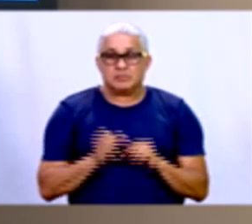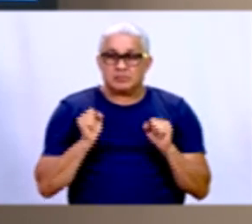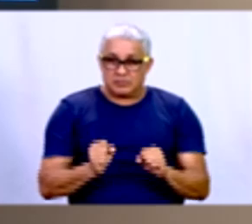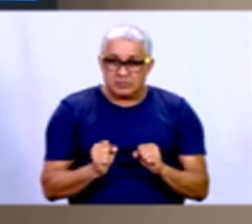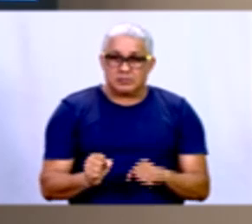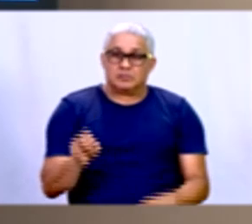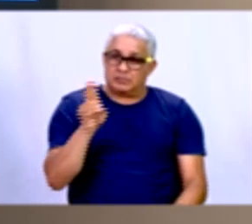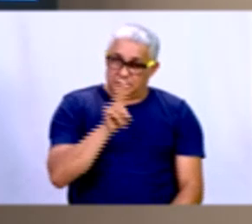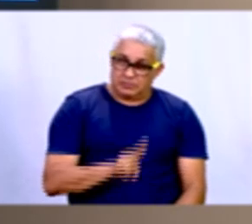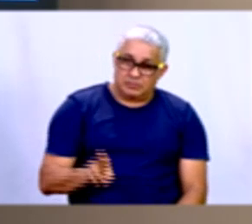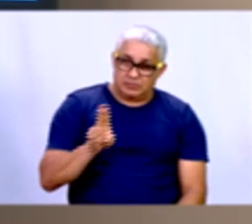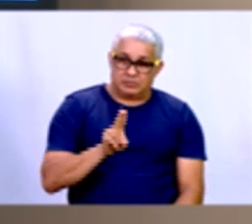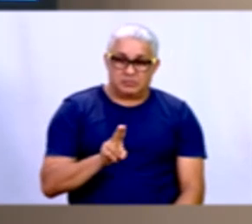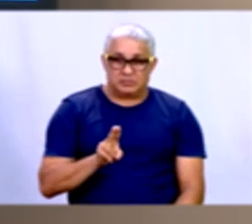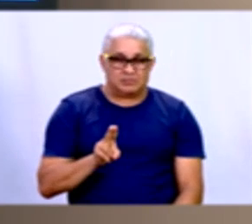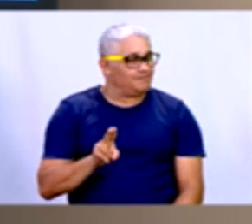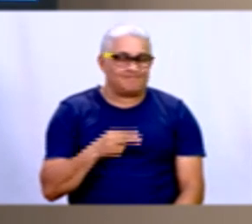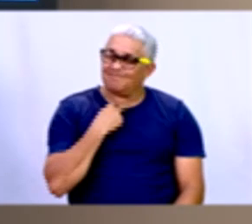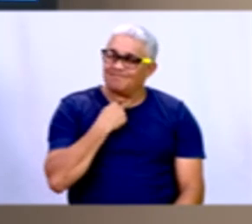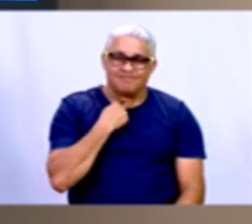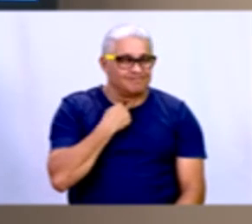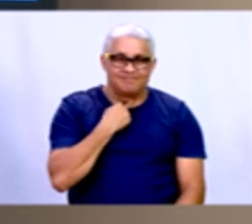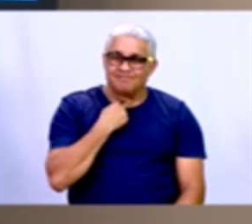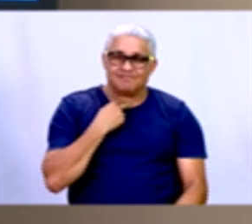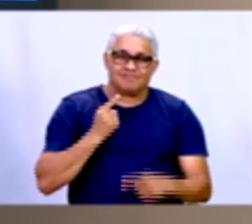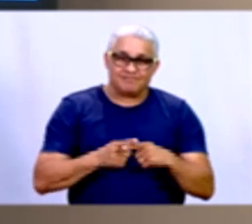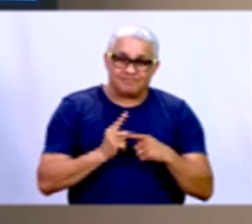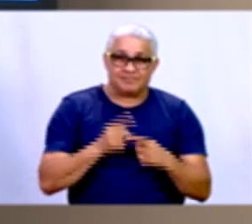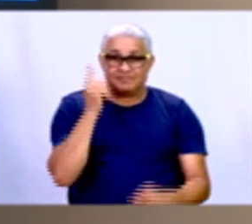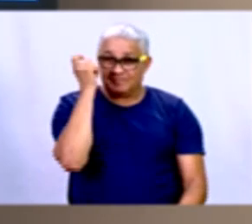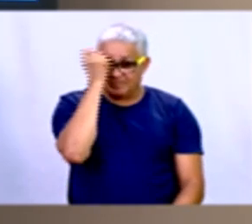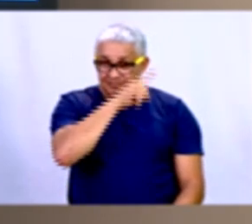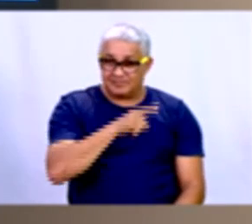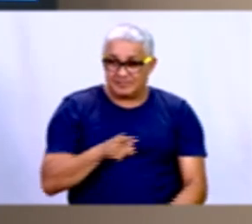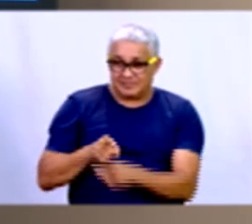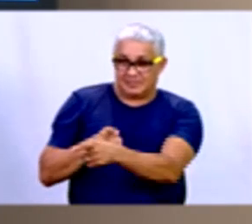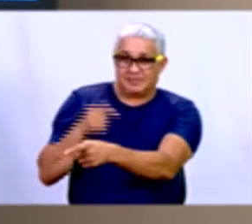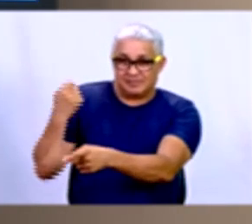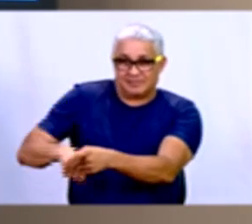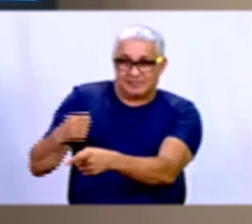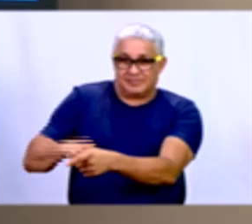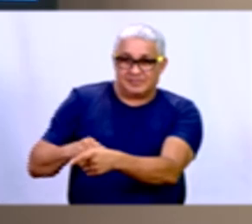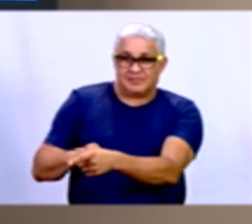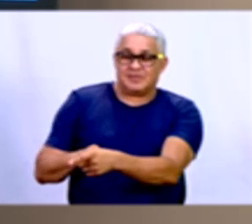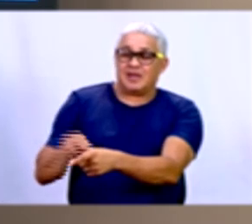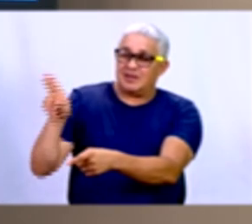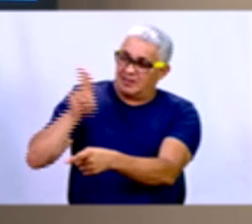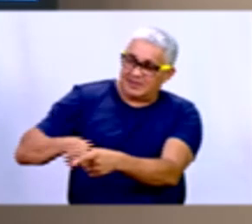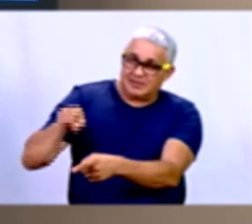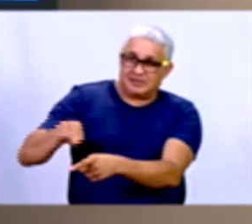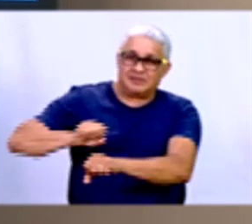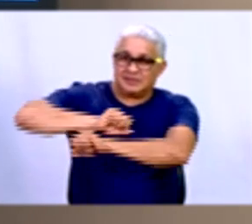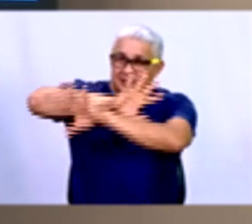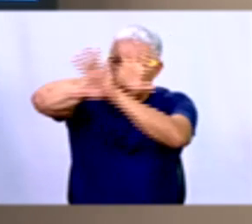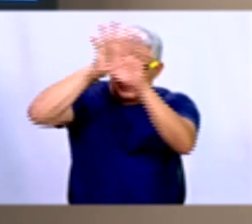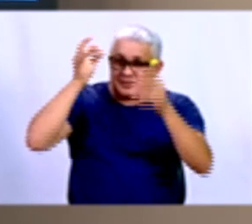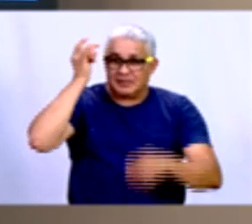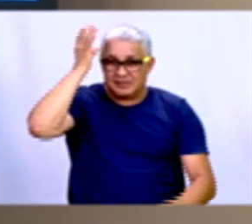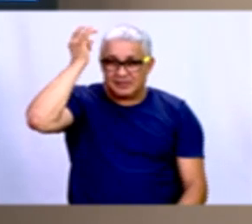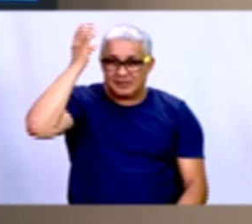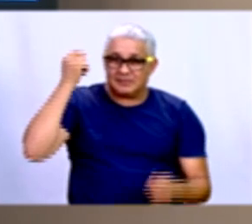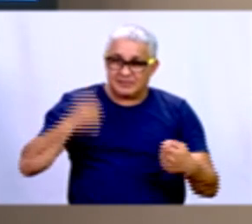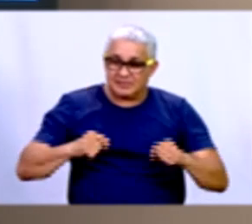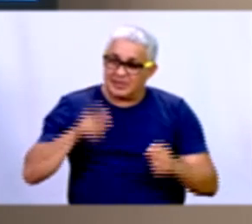ser utilizável? Não, ele já não é tão utilizável quanto a necessidade do usuário. Ele tem que ter lá um lugar onde